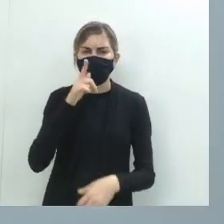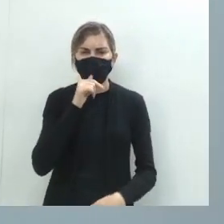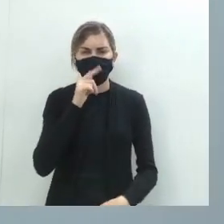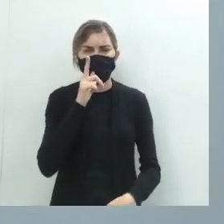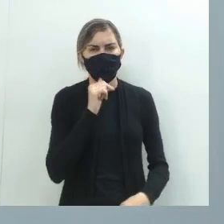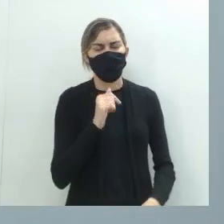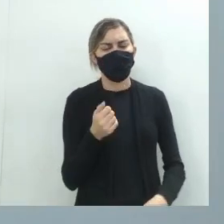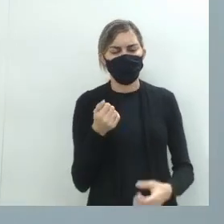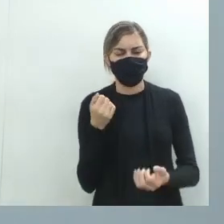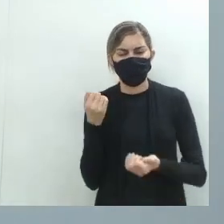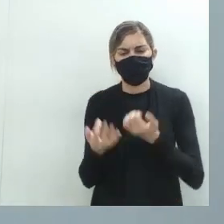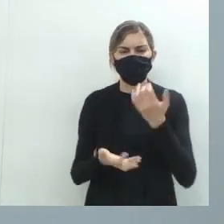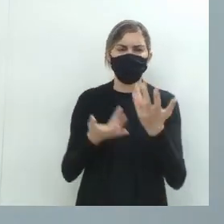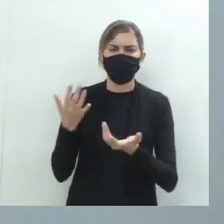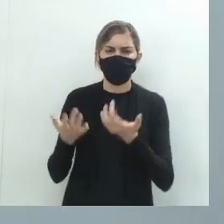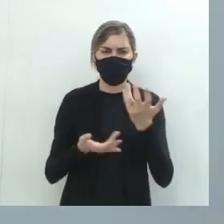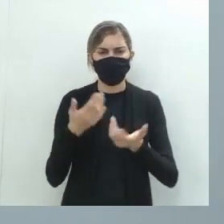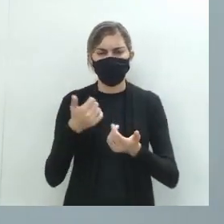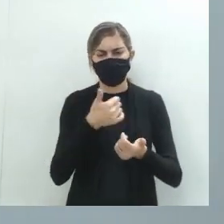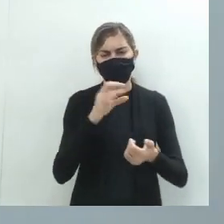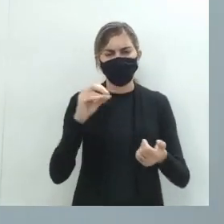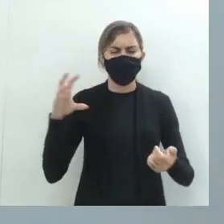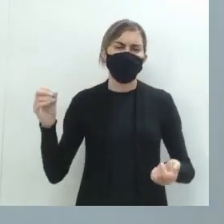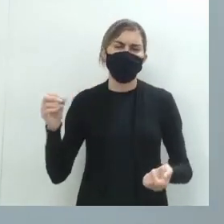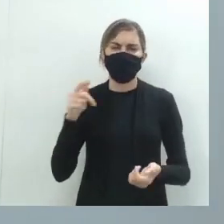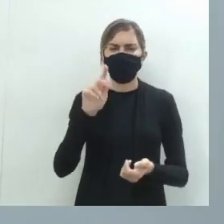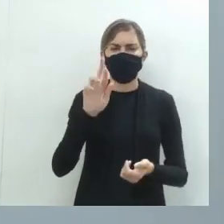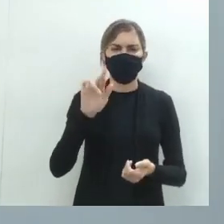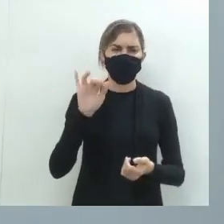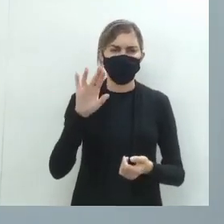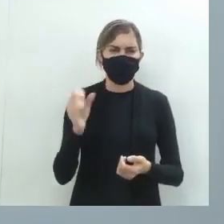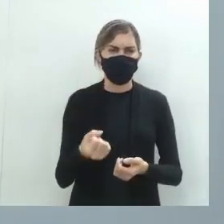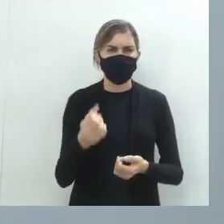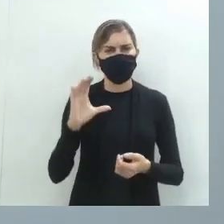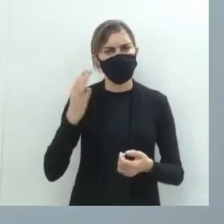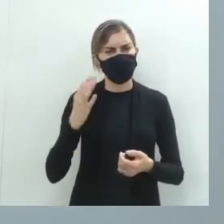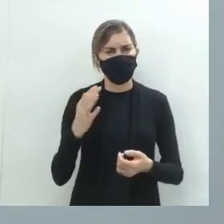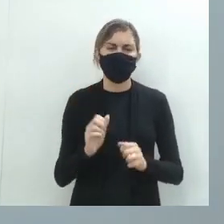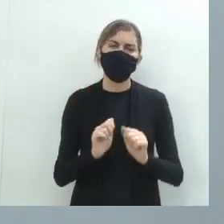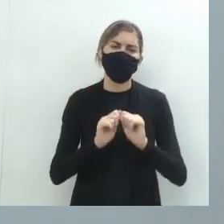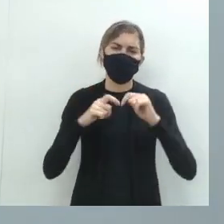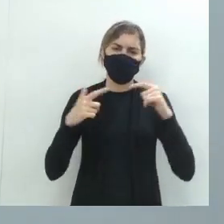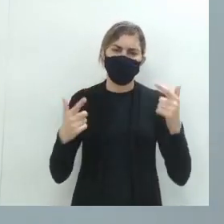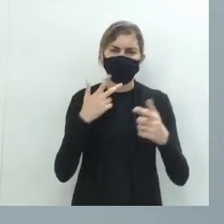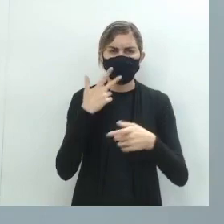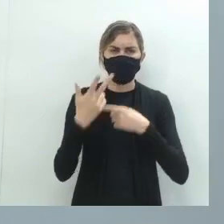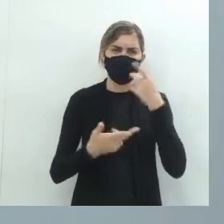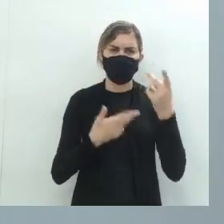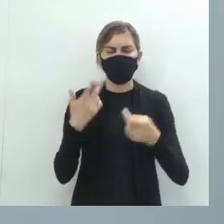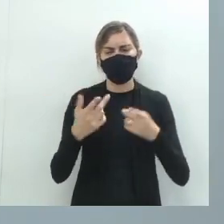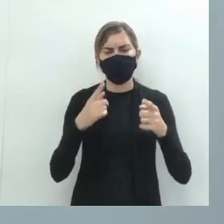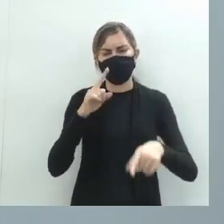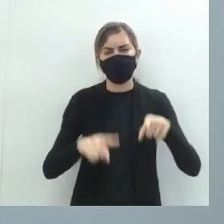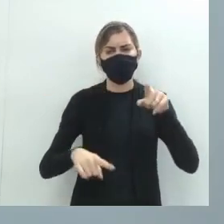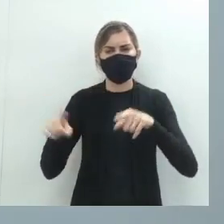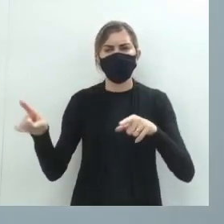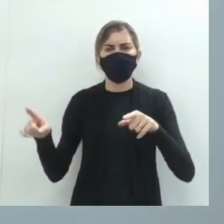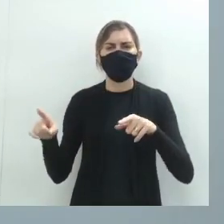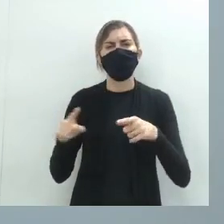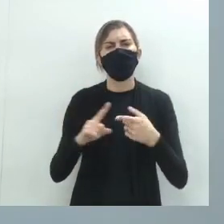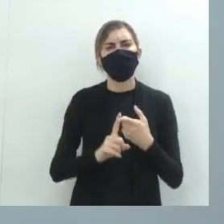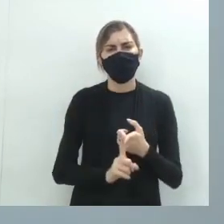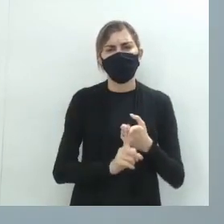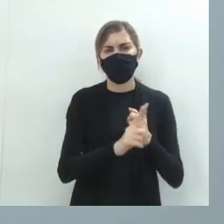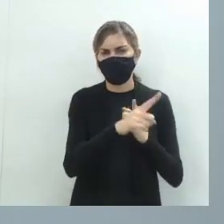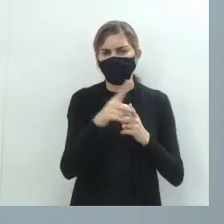água ferve a 100 graus Celsius. E é claro que eu estou falando na escala